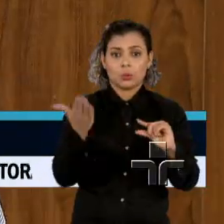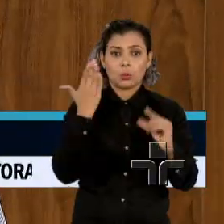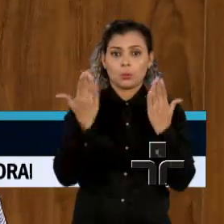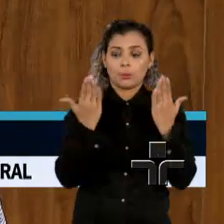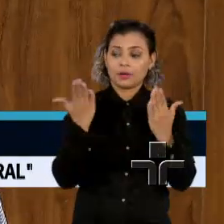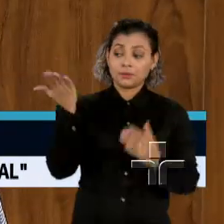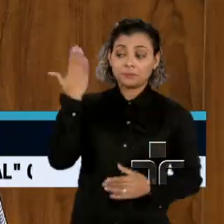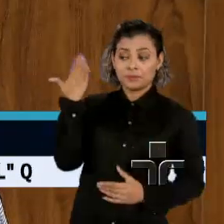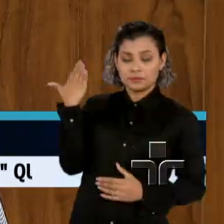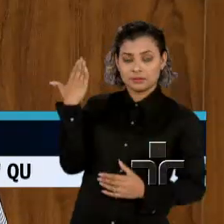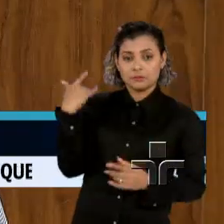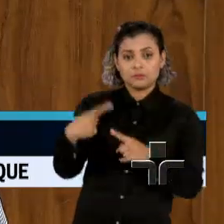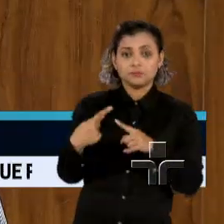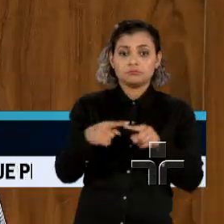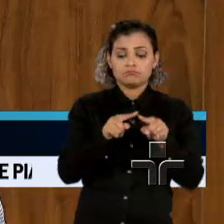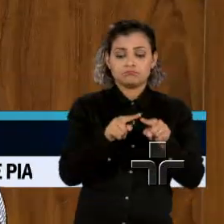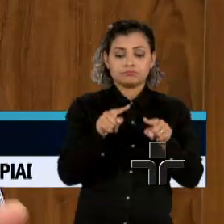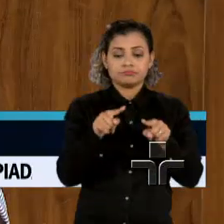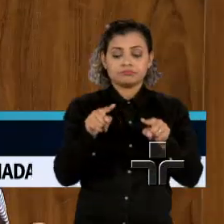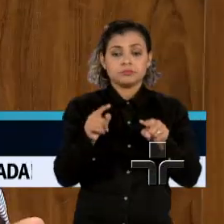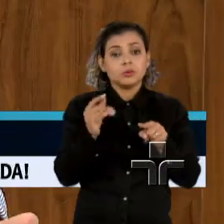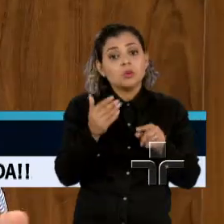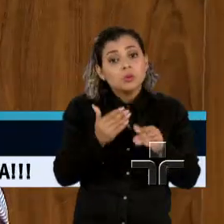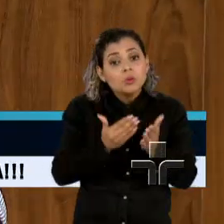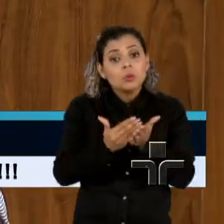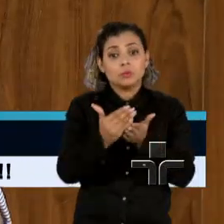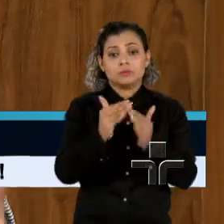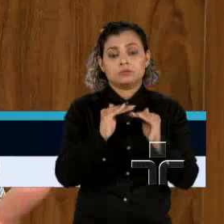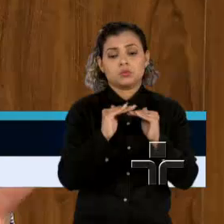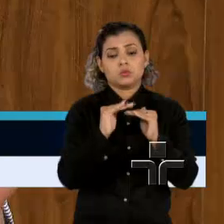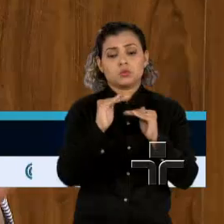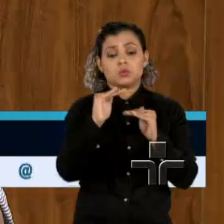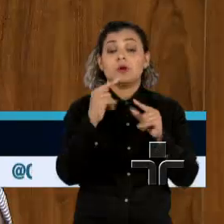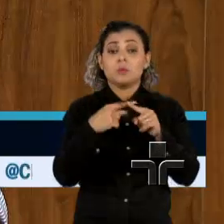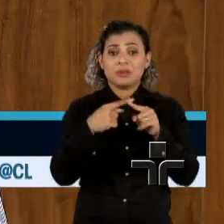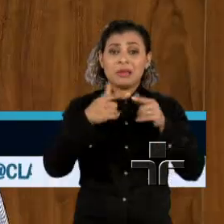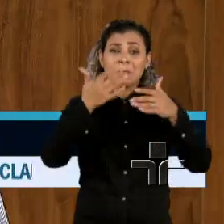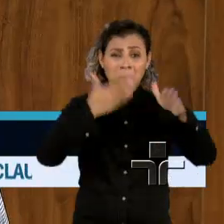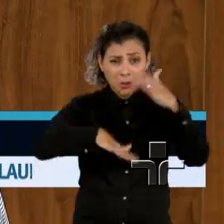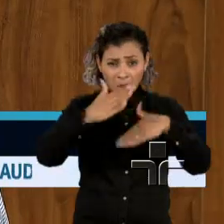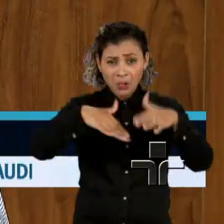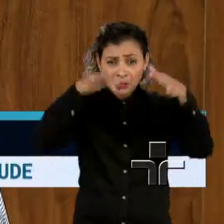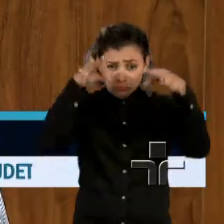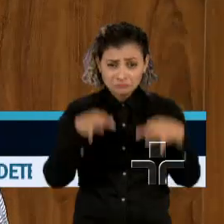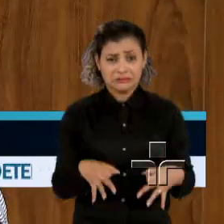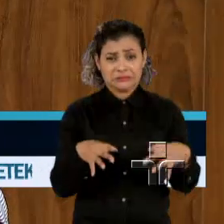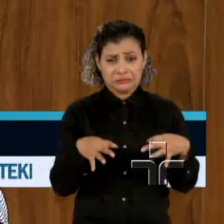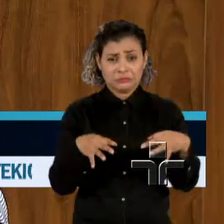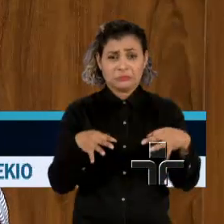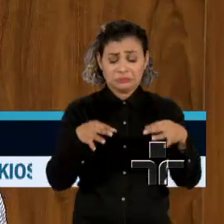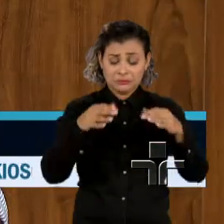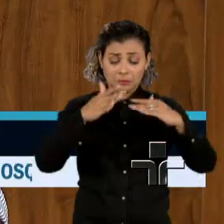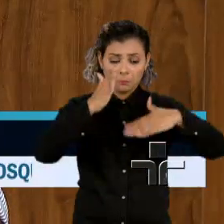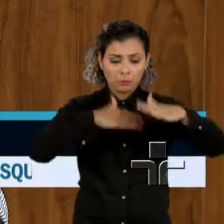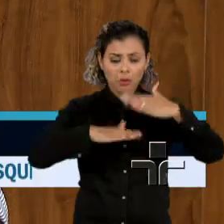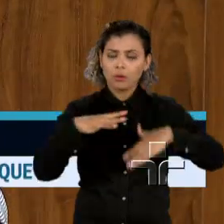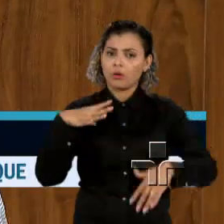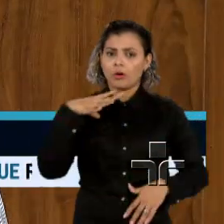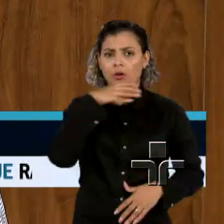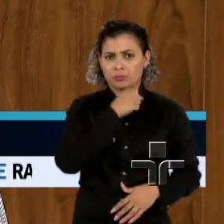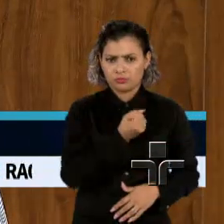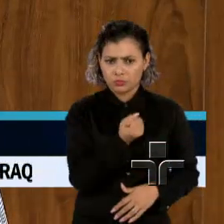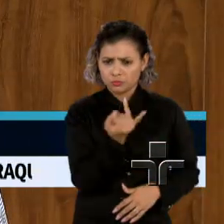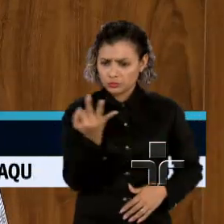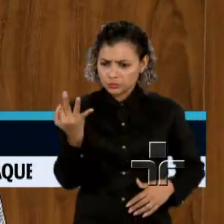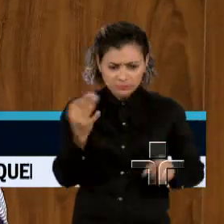um momento de recuperação. Nós caímos muito, né? Fomos lá para o fundo do poço, então é óbvio que esses números